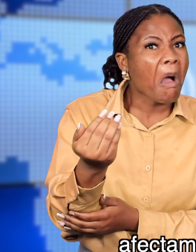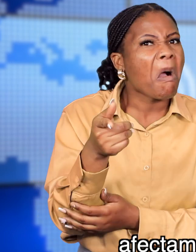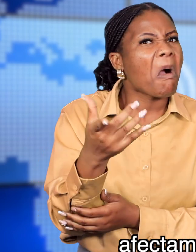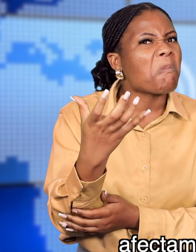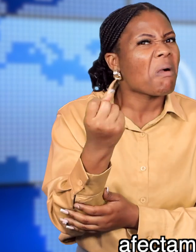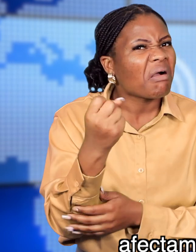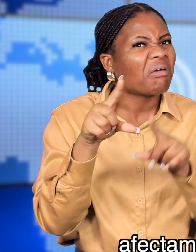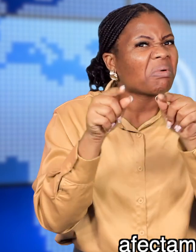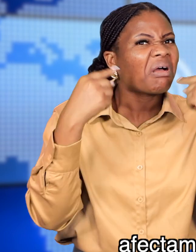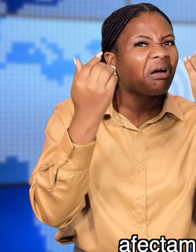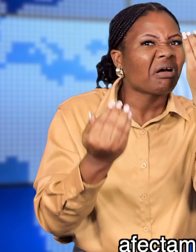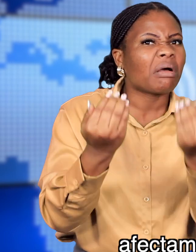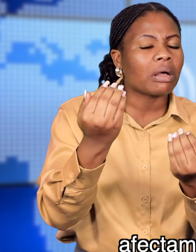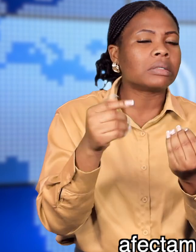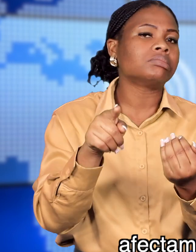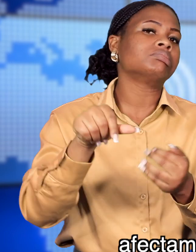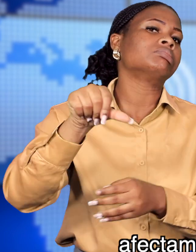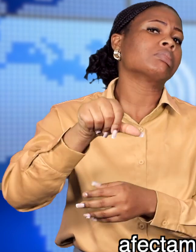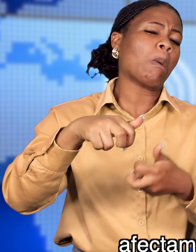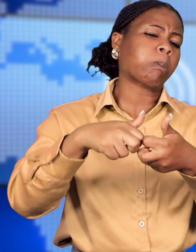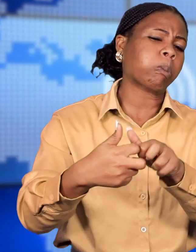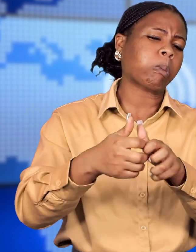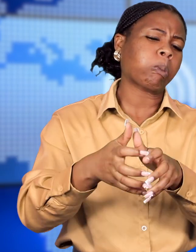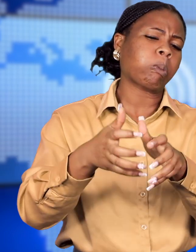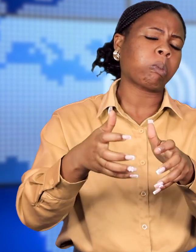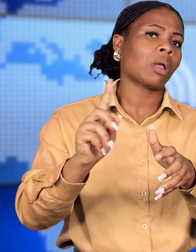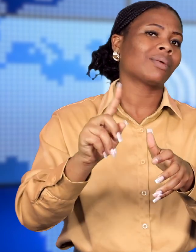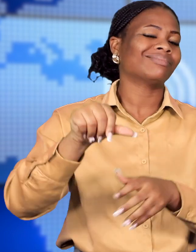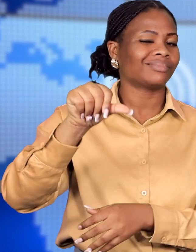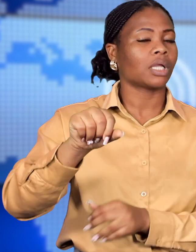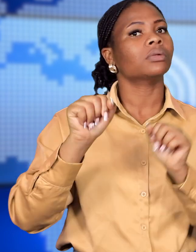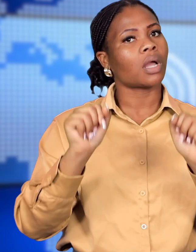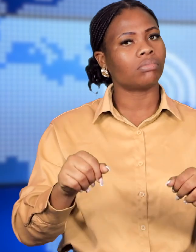o que podemos fazer para combater este mal.